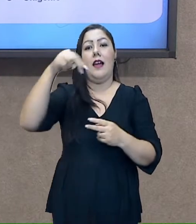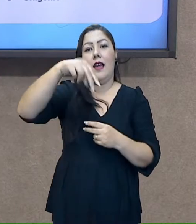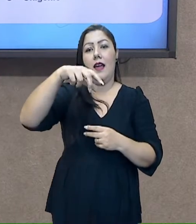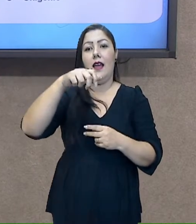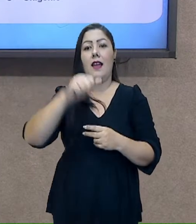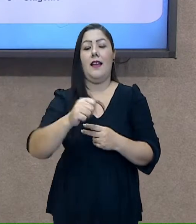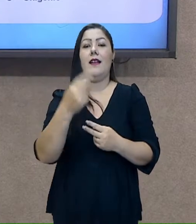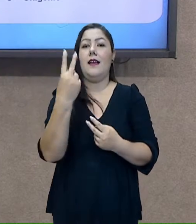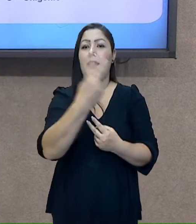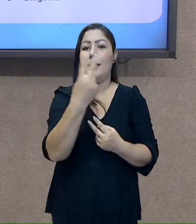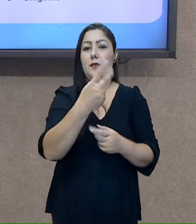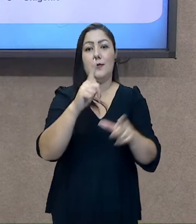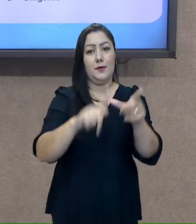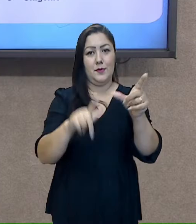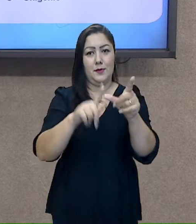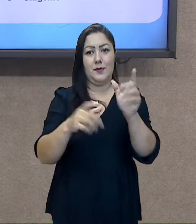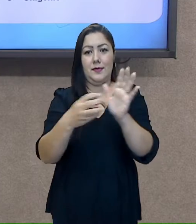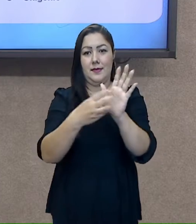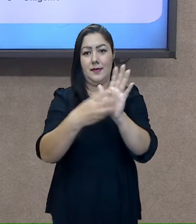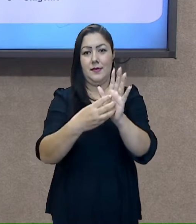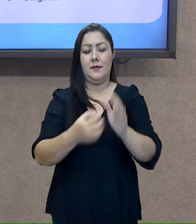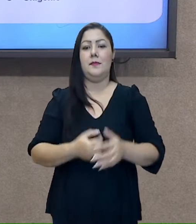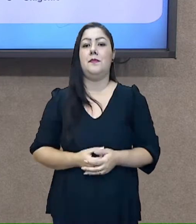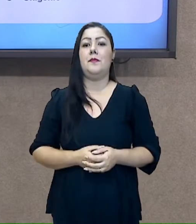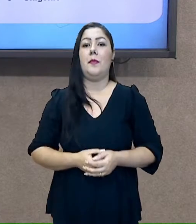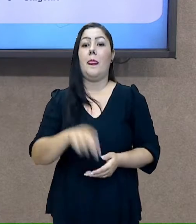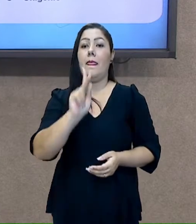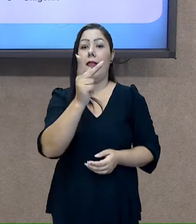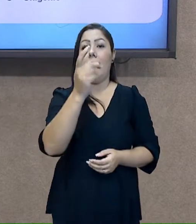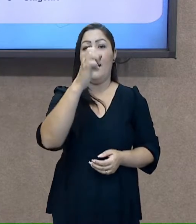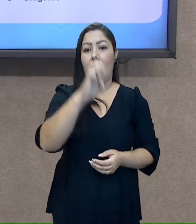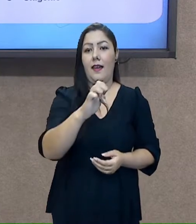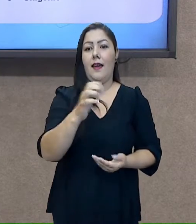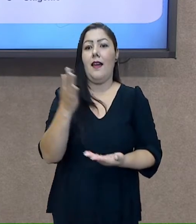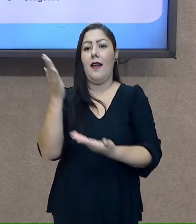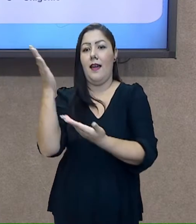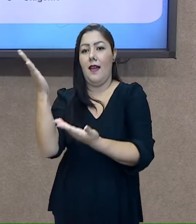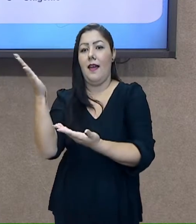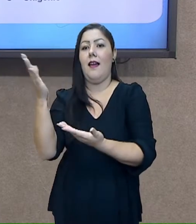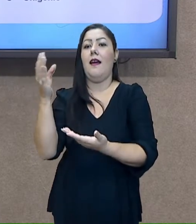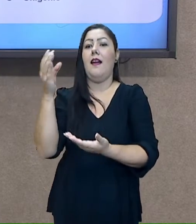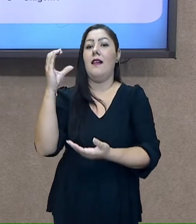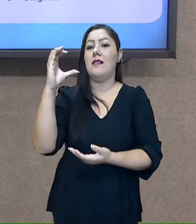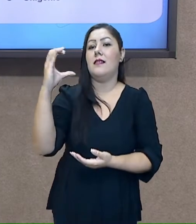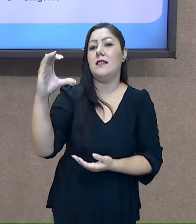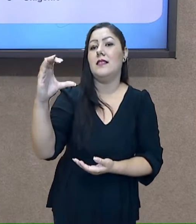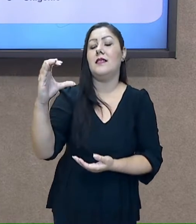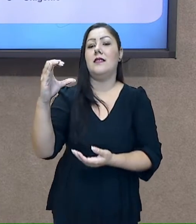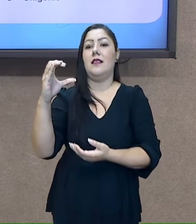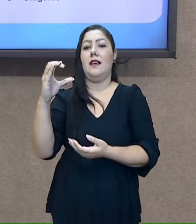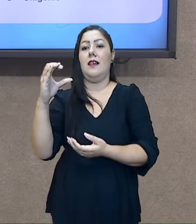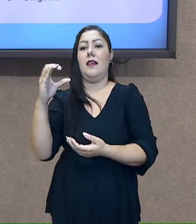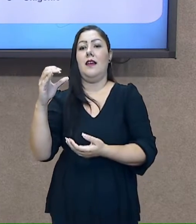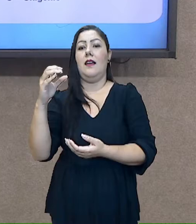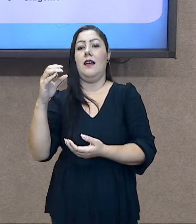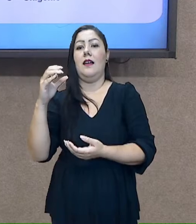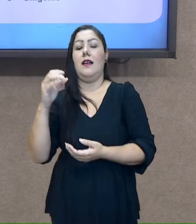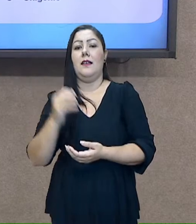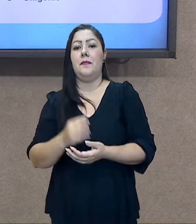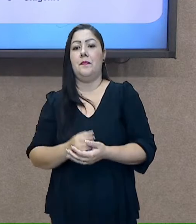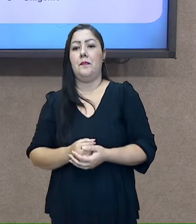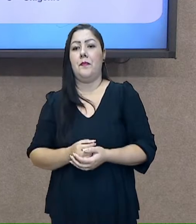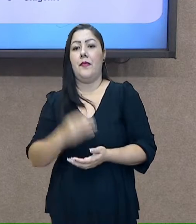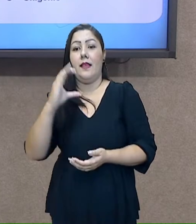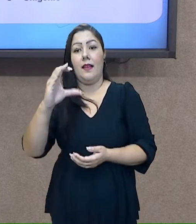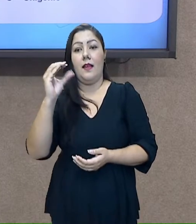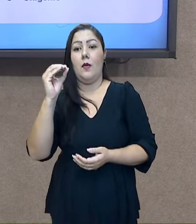símbolo. H é hélio, C, carbono, H, hidrogênio. Uma outra